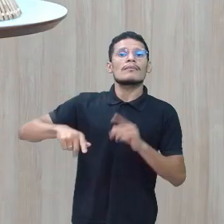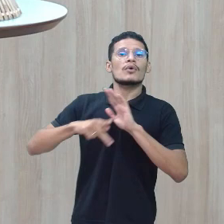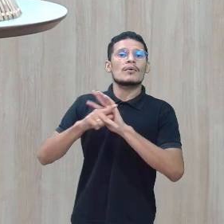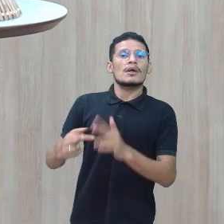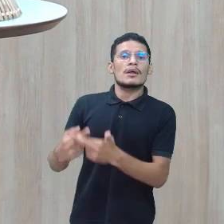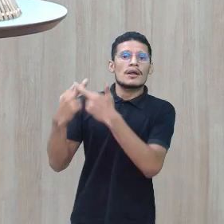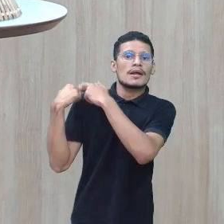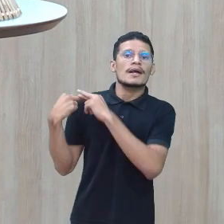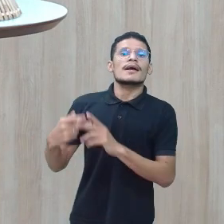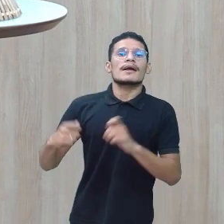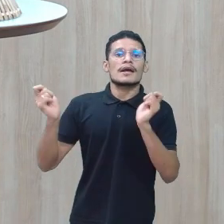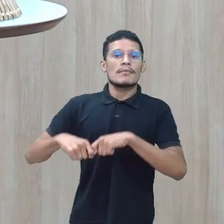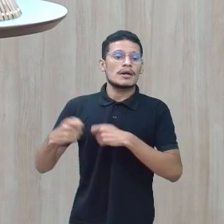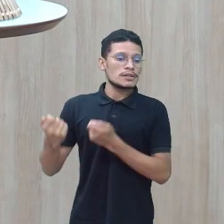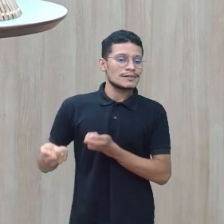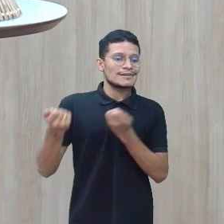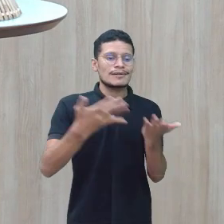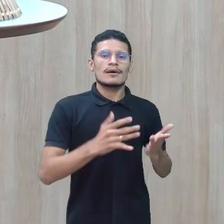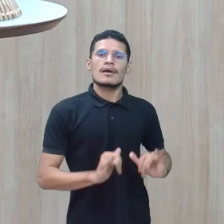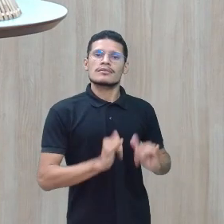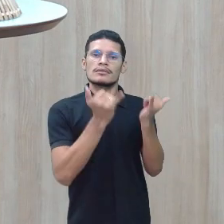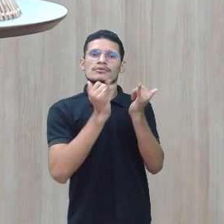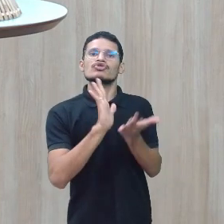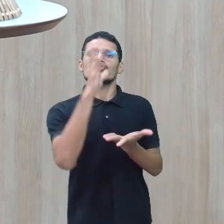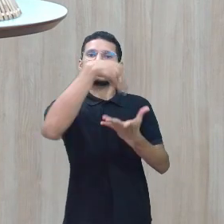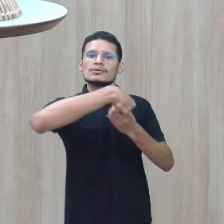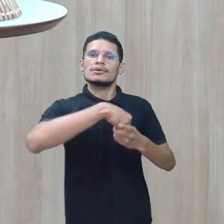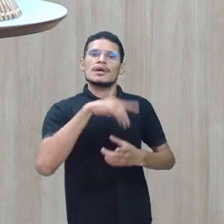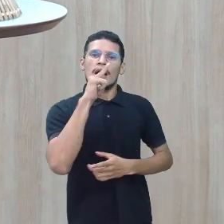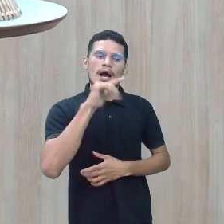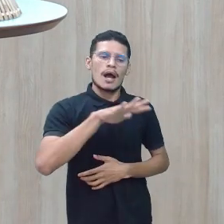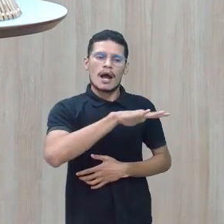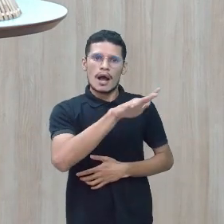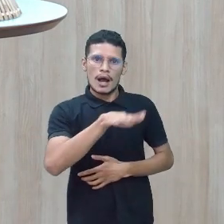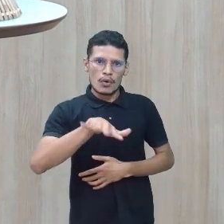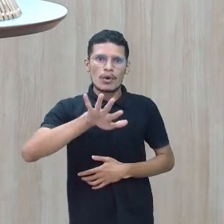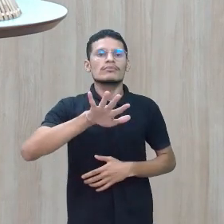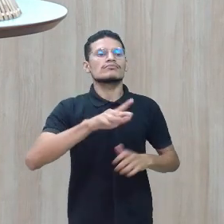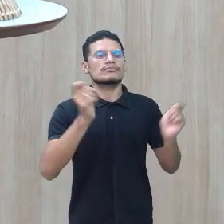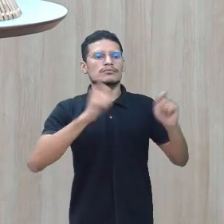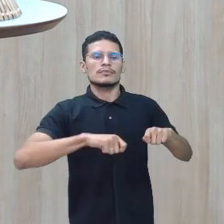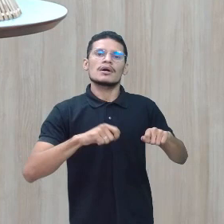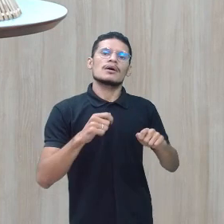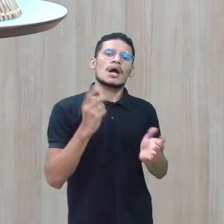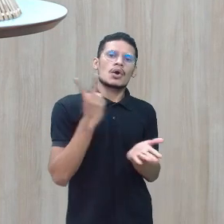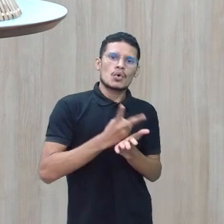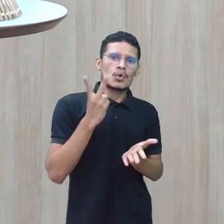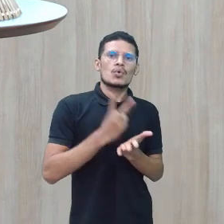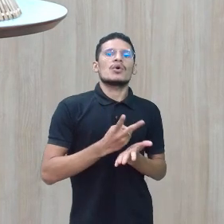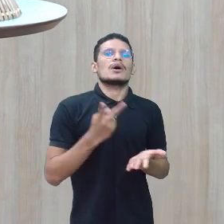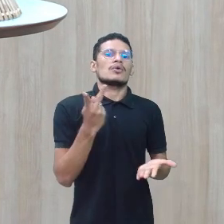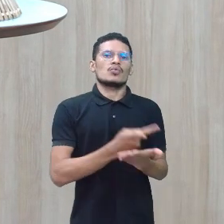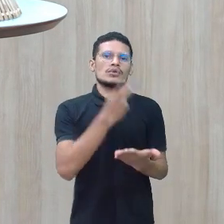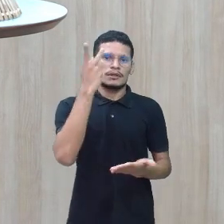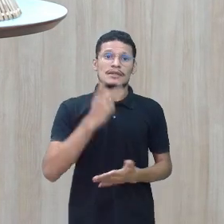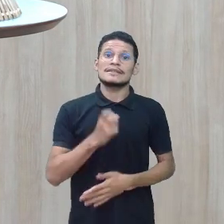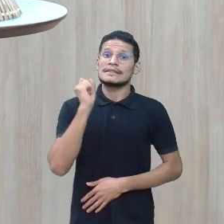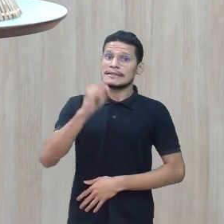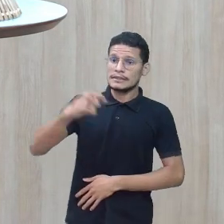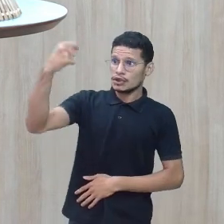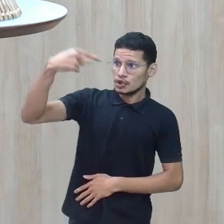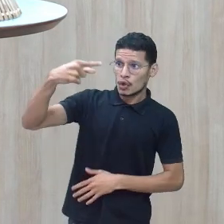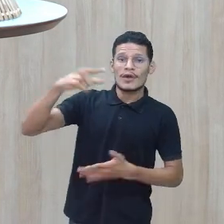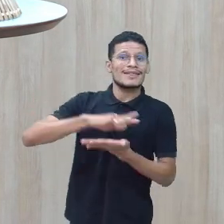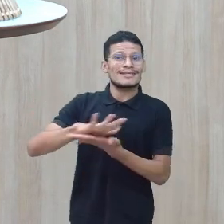responsável por proporcionar energia para que o ciclo da água aconteça. Se não existisse o Sol, toda